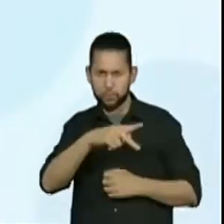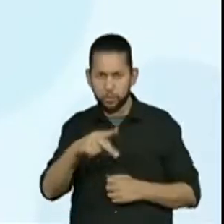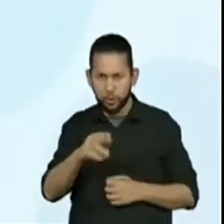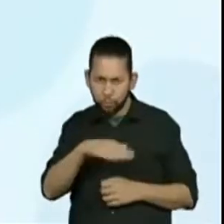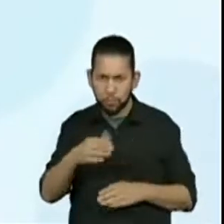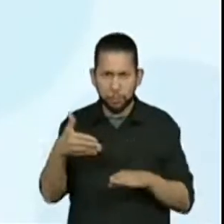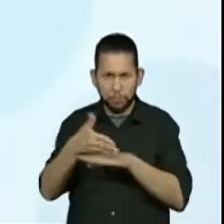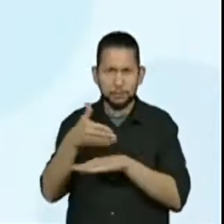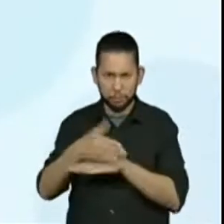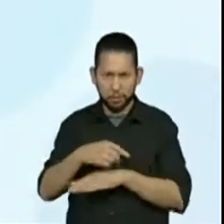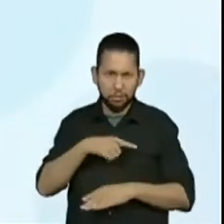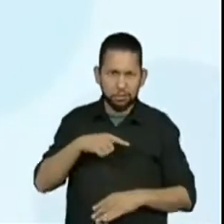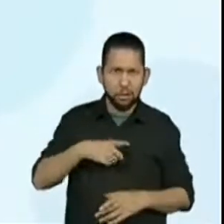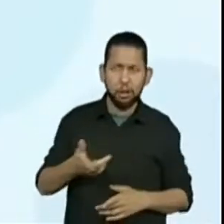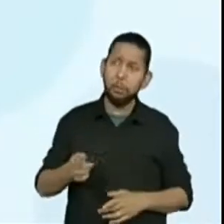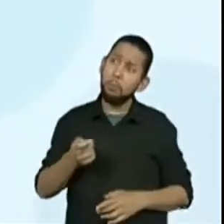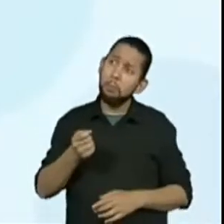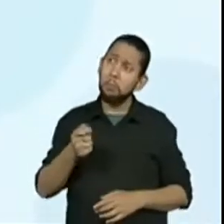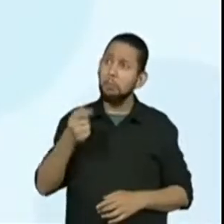professoras?